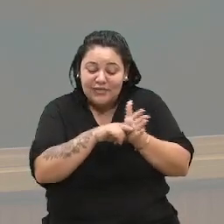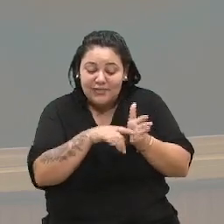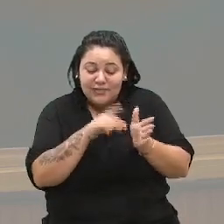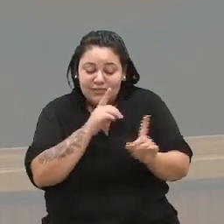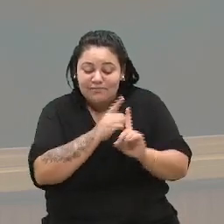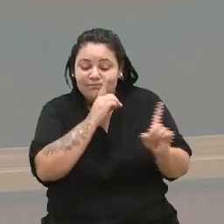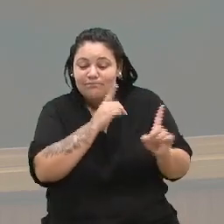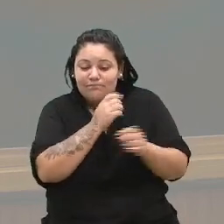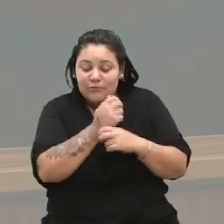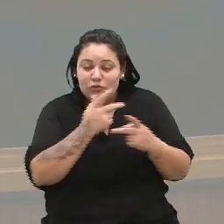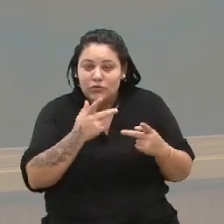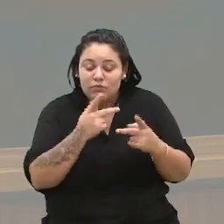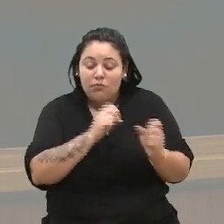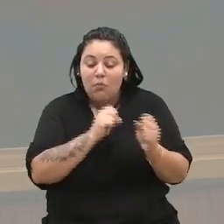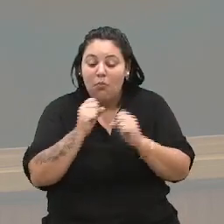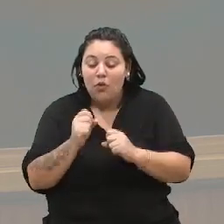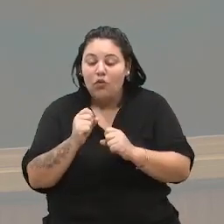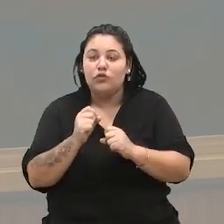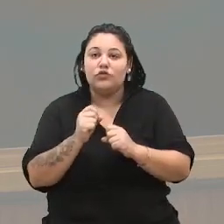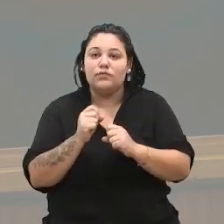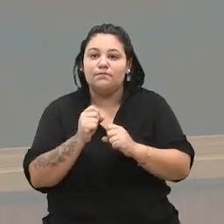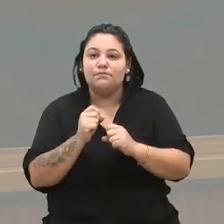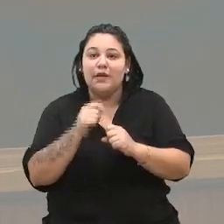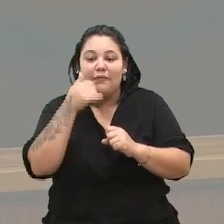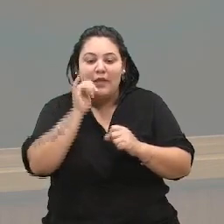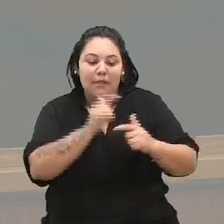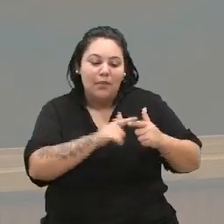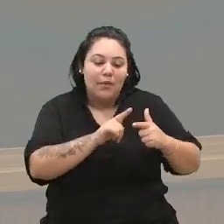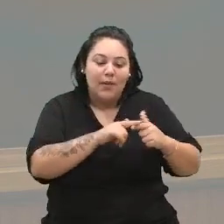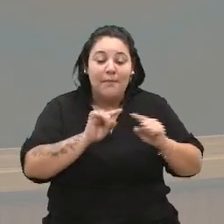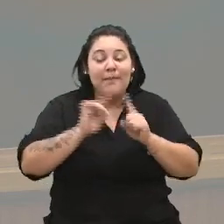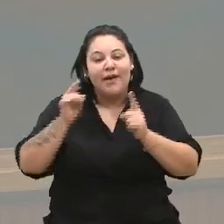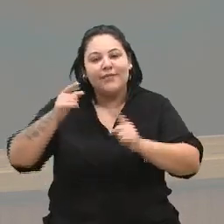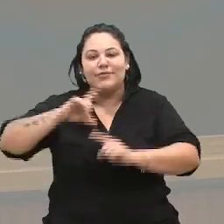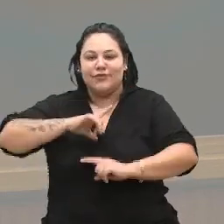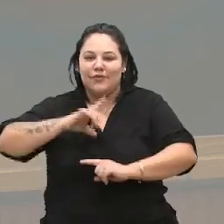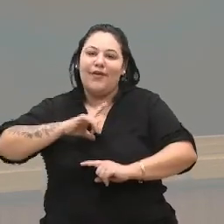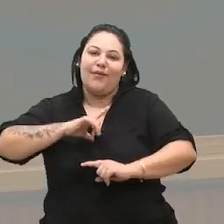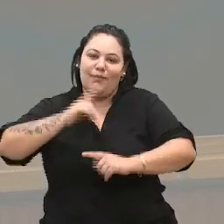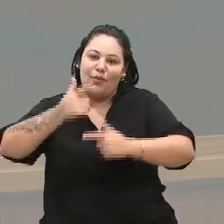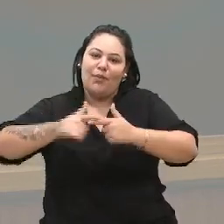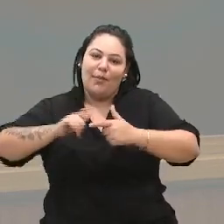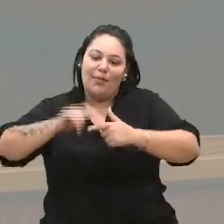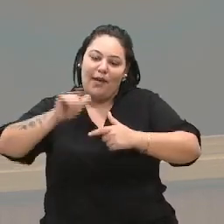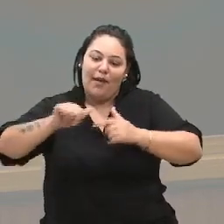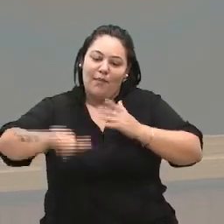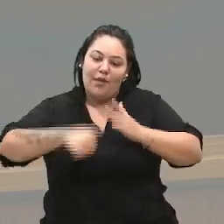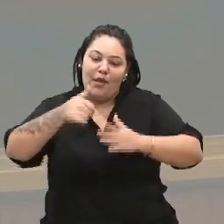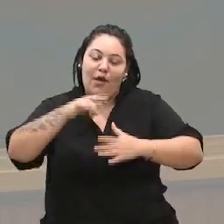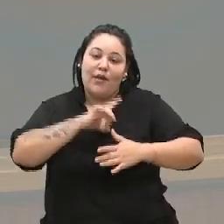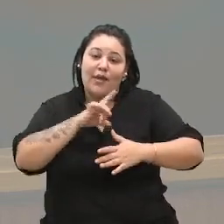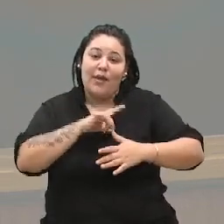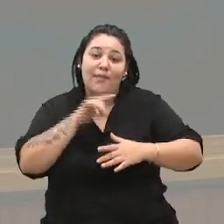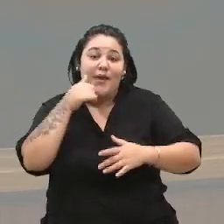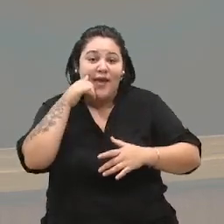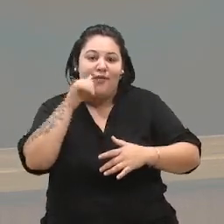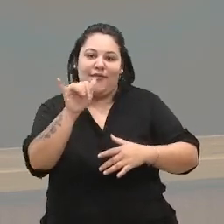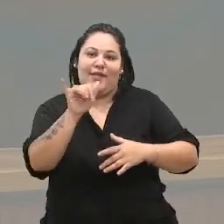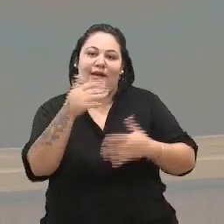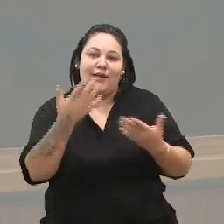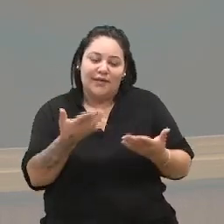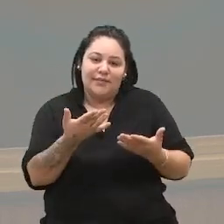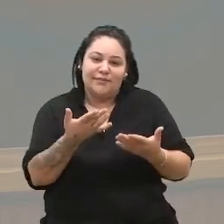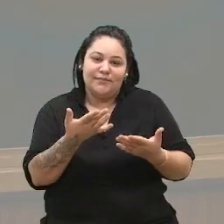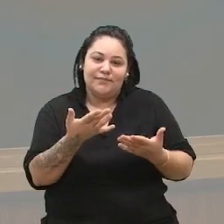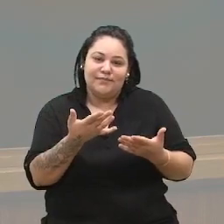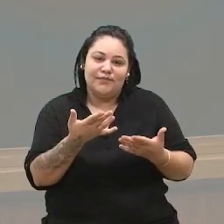que pode se investigar, que não tenha problema, mas se tiver, é melhor termos por prevenção do que correr o risco